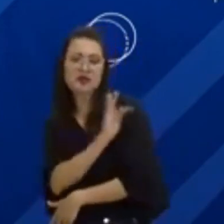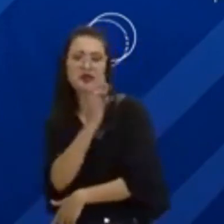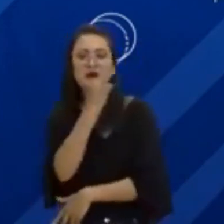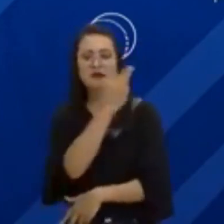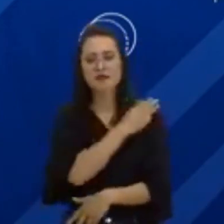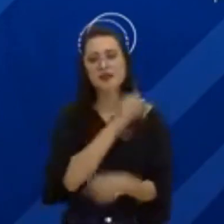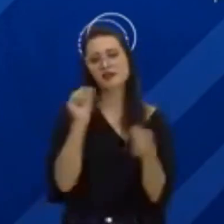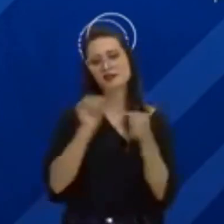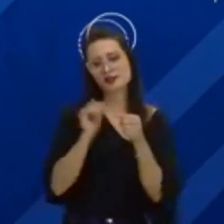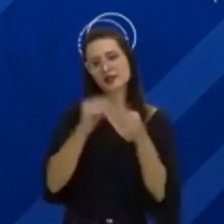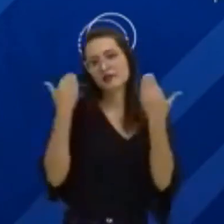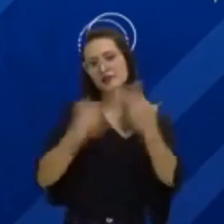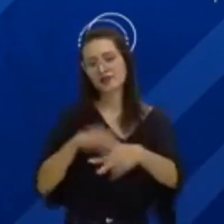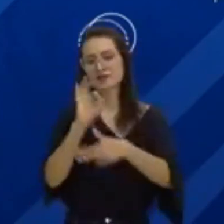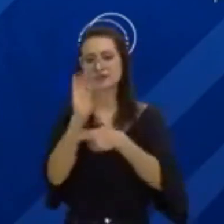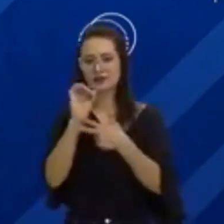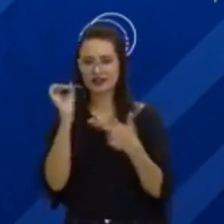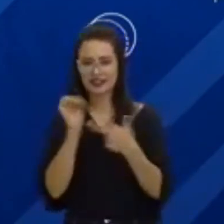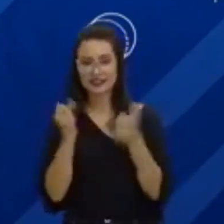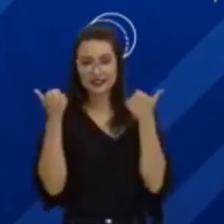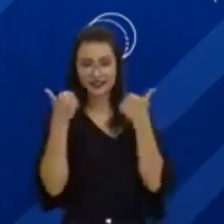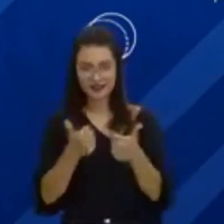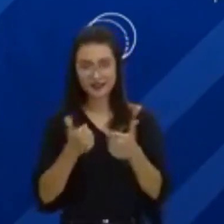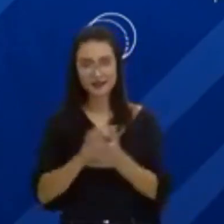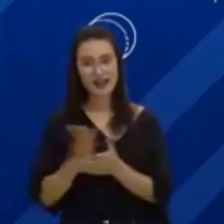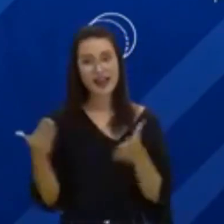também para a prova do Enem. Tudo bem?